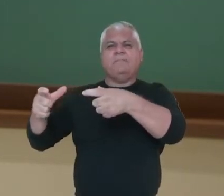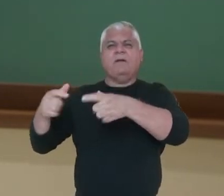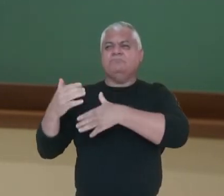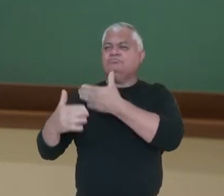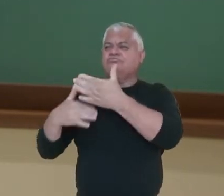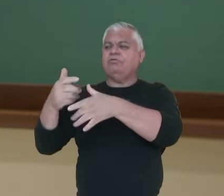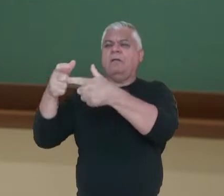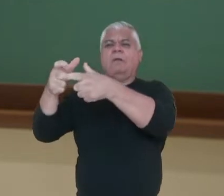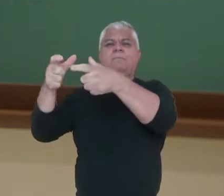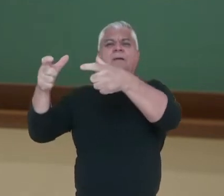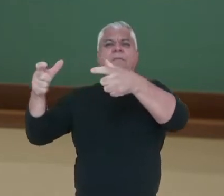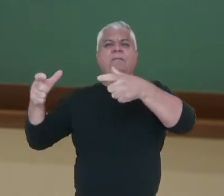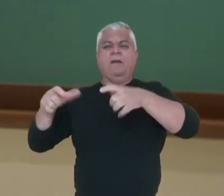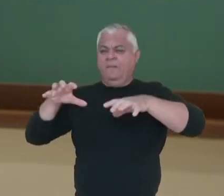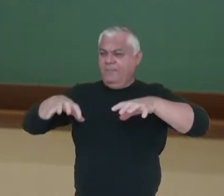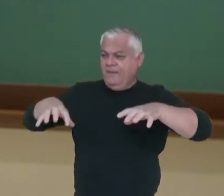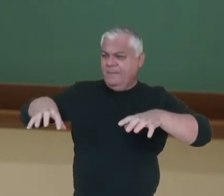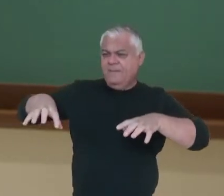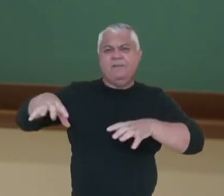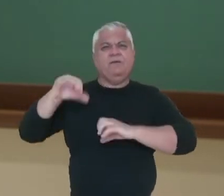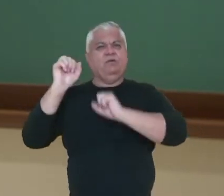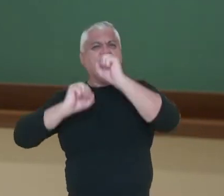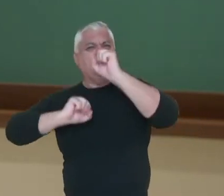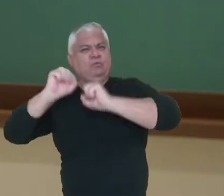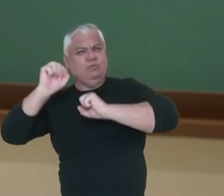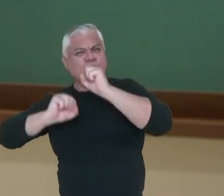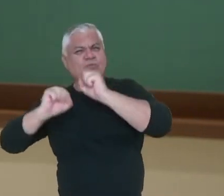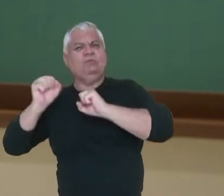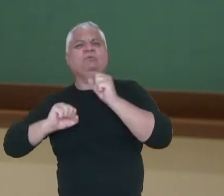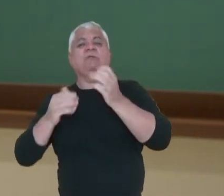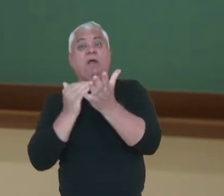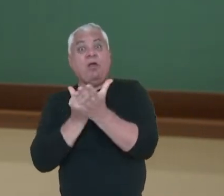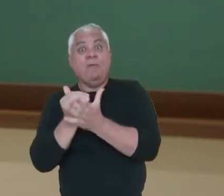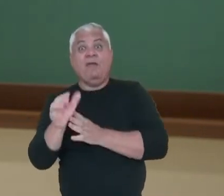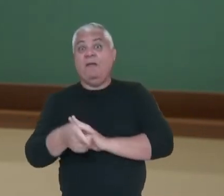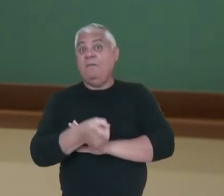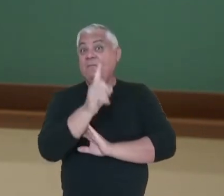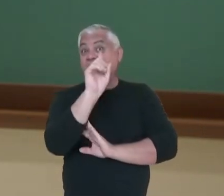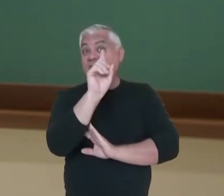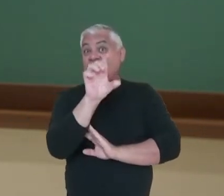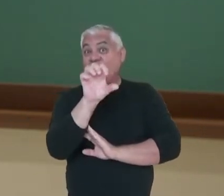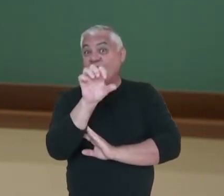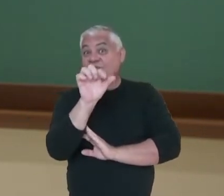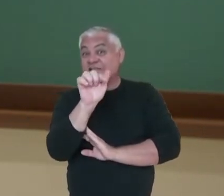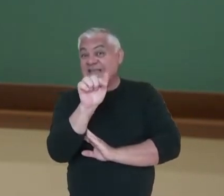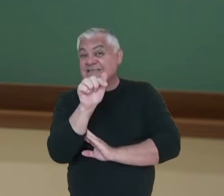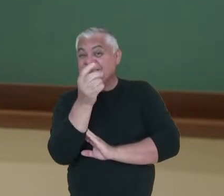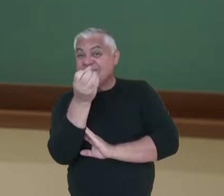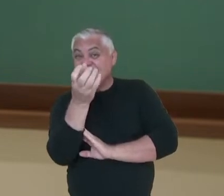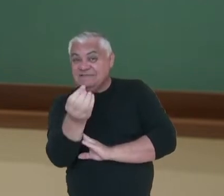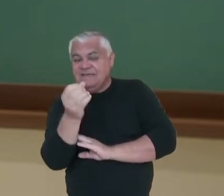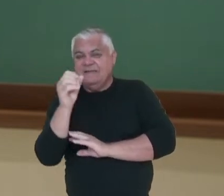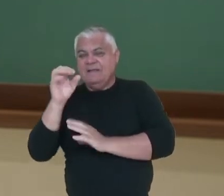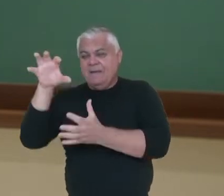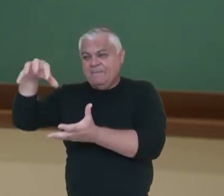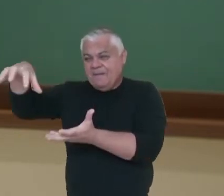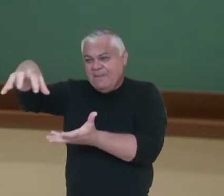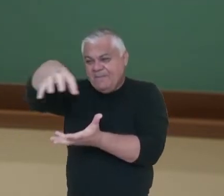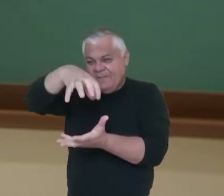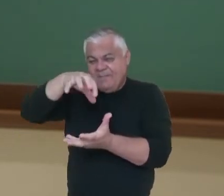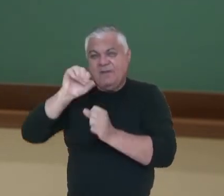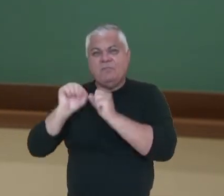começando a Revolução Industrial, que ela sim acontece de 1760 em diante, e essa Revolução Industrial, ela vai trazer